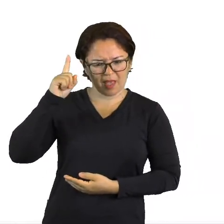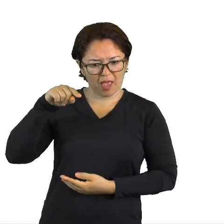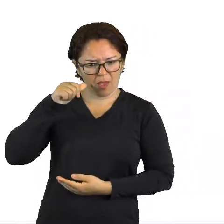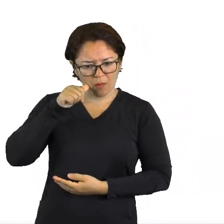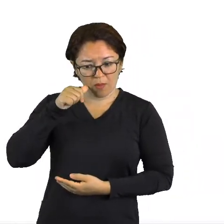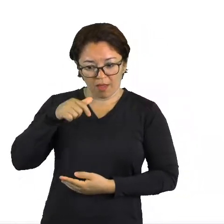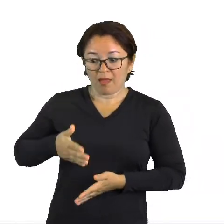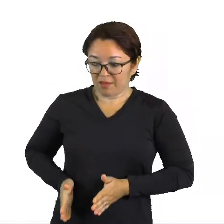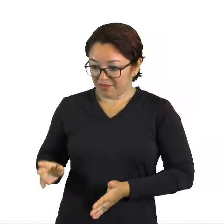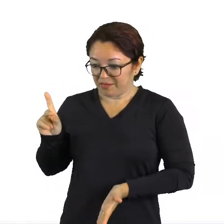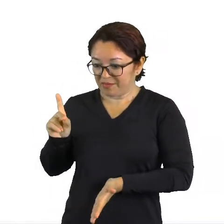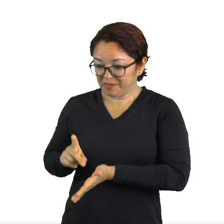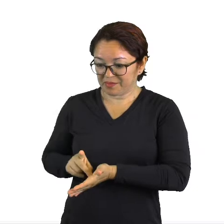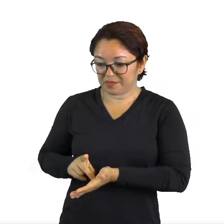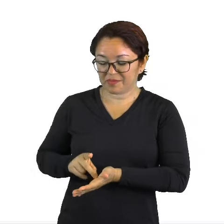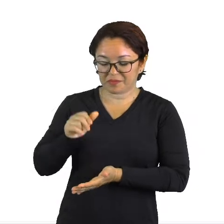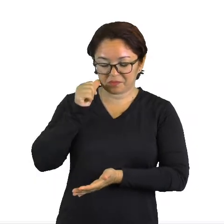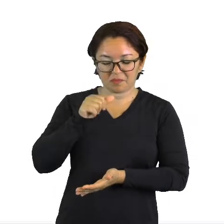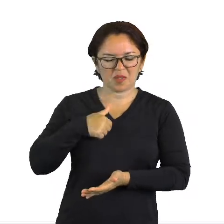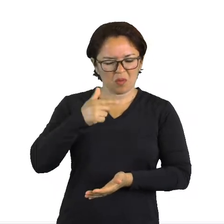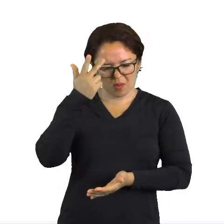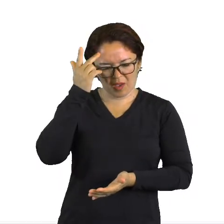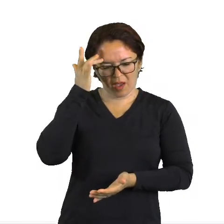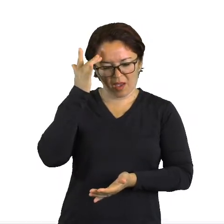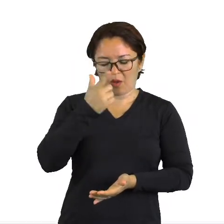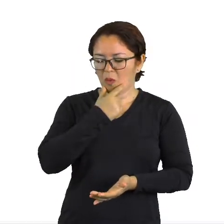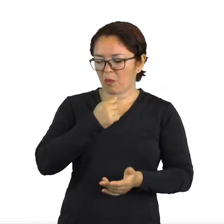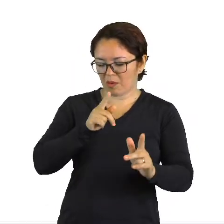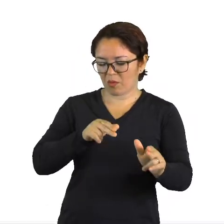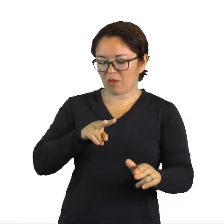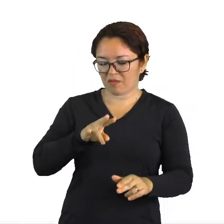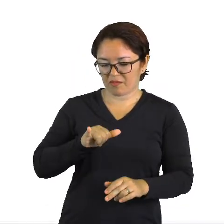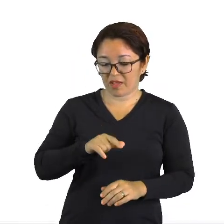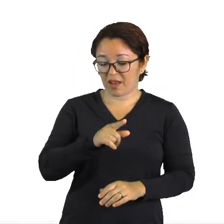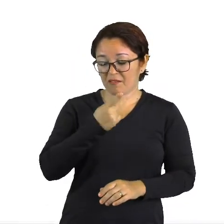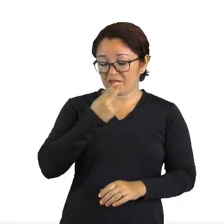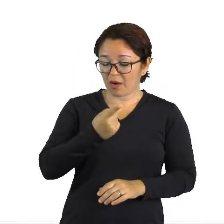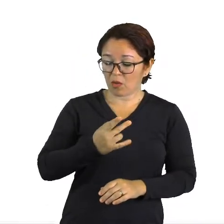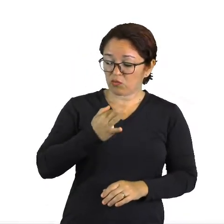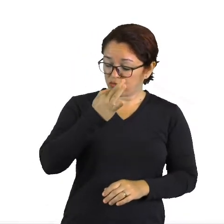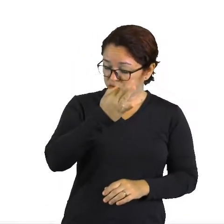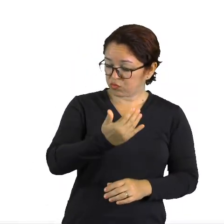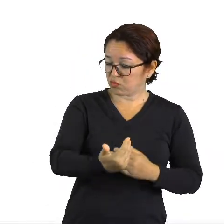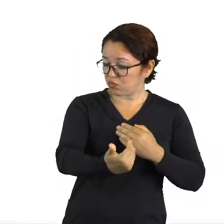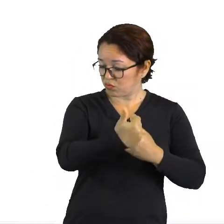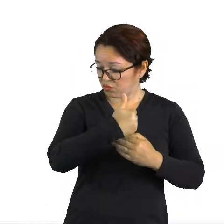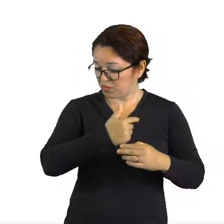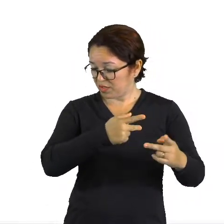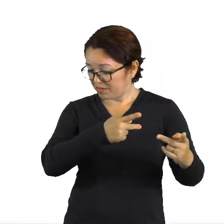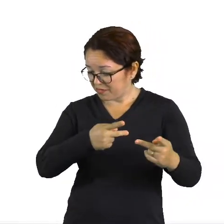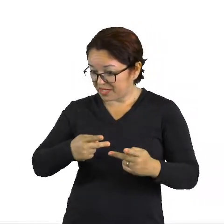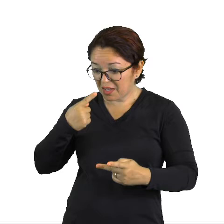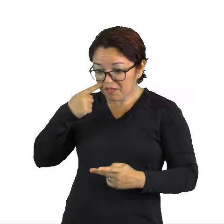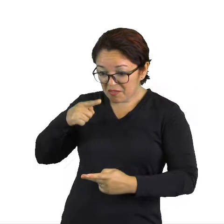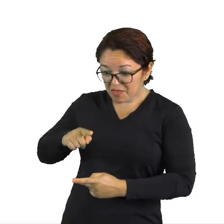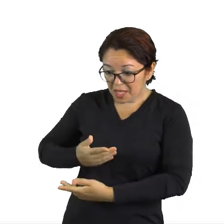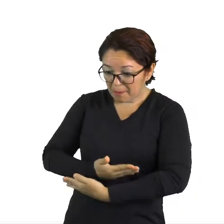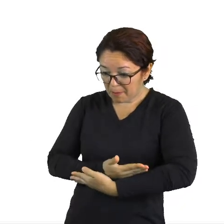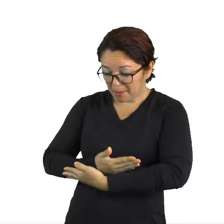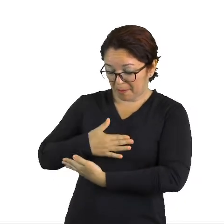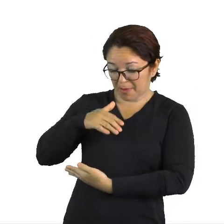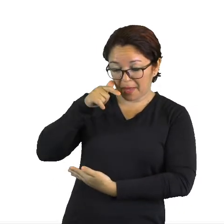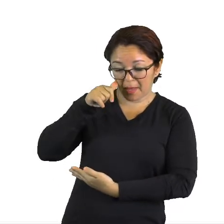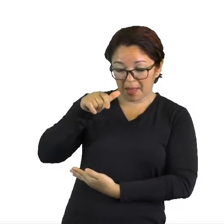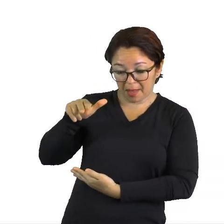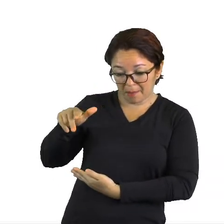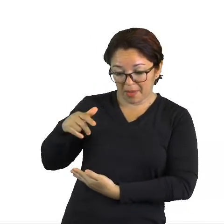chegou ontem. E ele disse também que logo que puder vem visitar a gente para conhecer a Severina e para a gente conhecer a